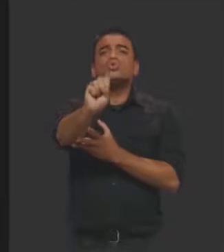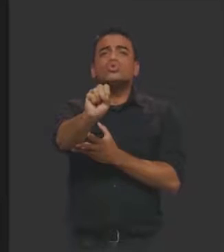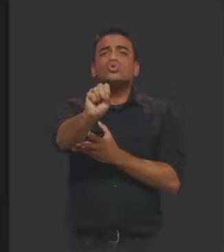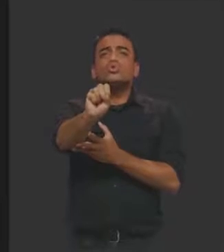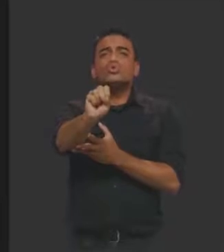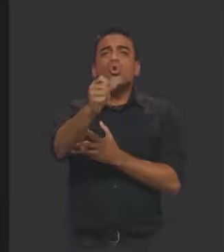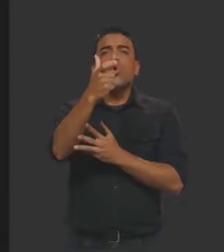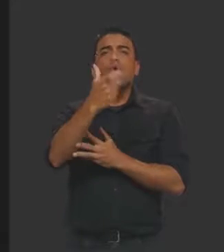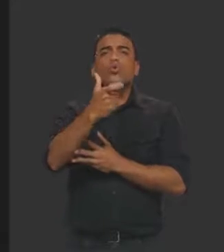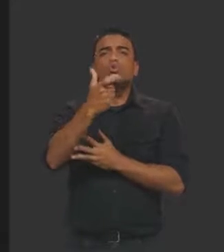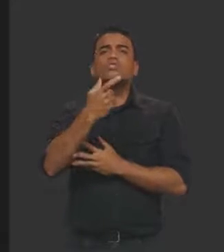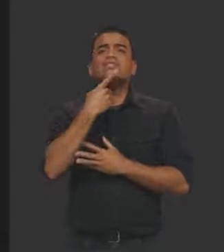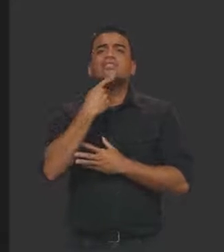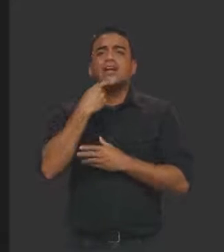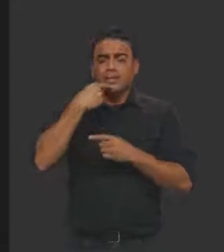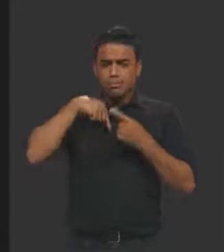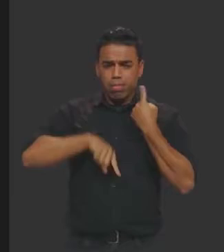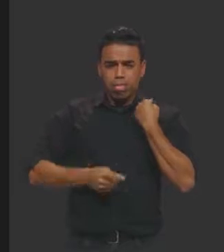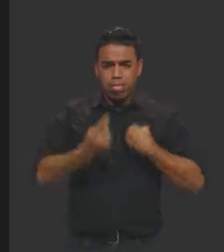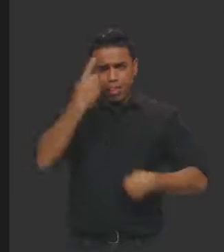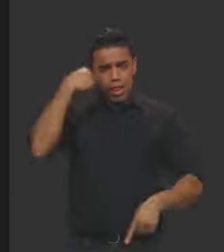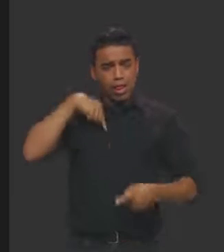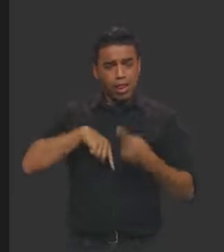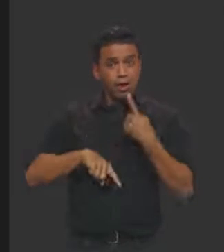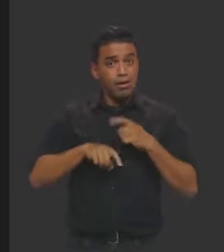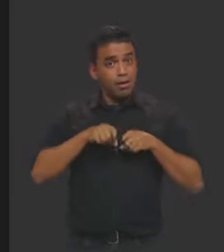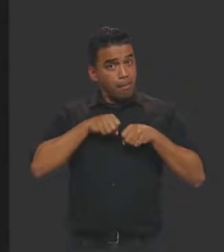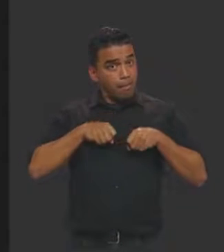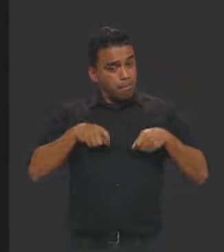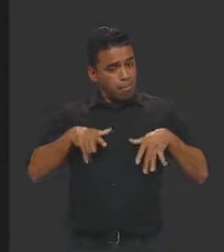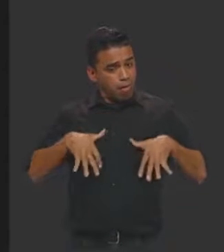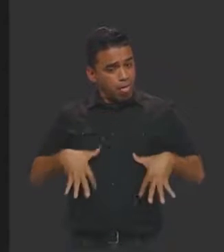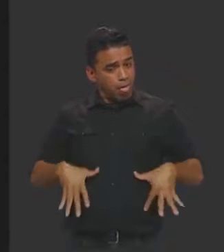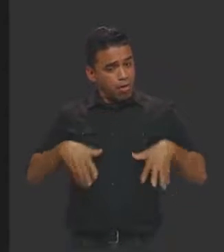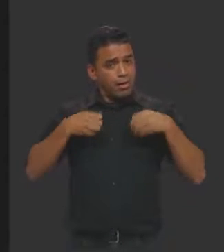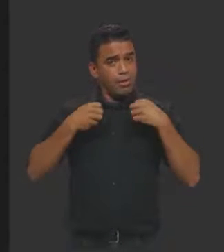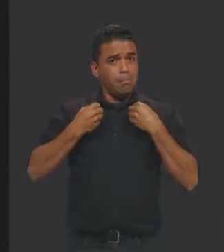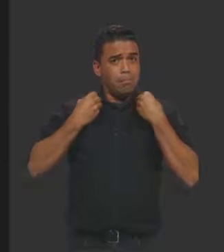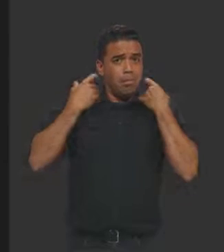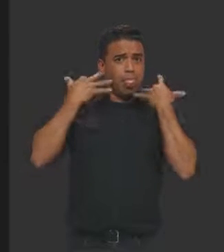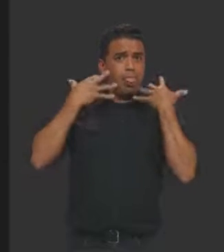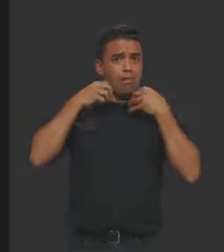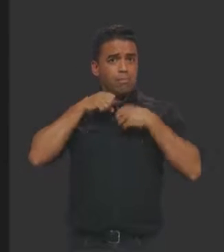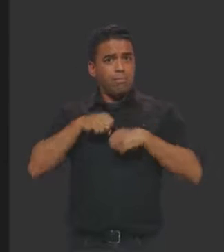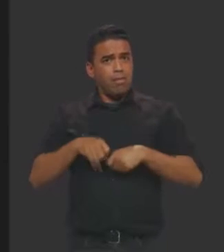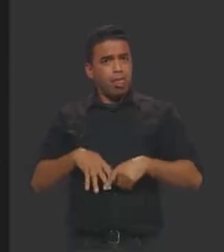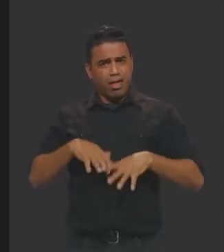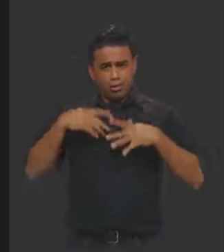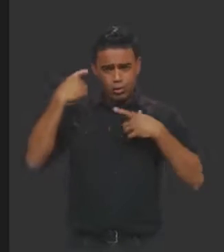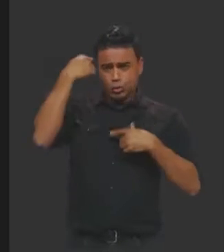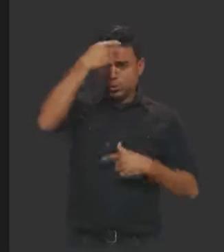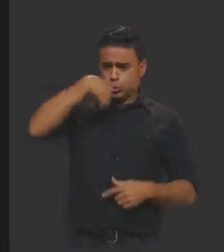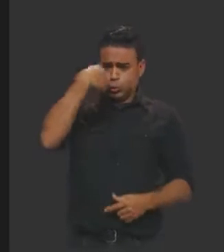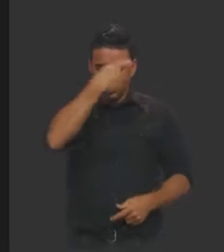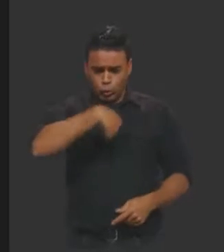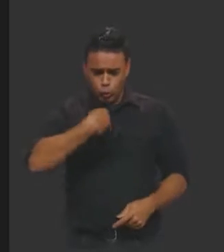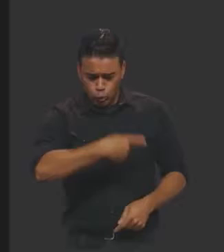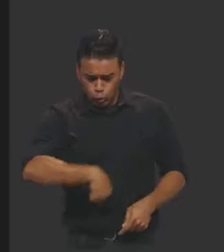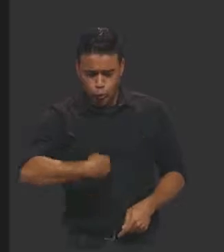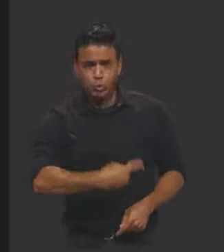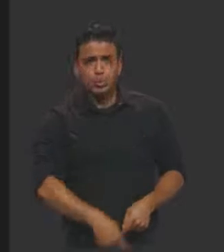onde o sangue passa. Esses vasos, ele vai conduzir todo o sangue que sai do coração para todas as partes do